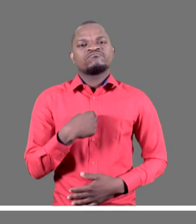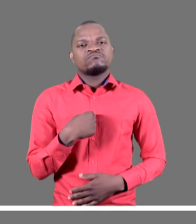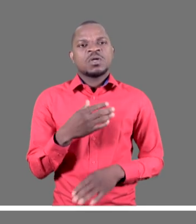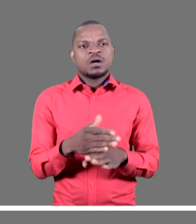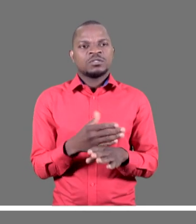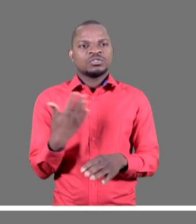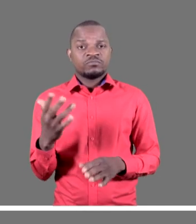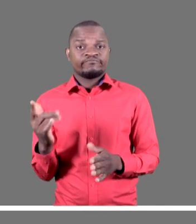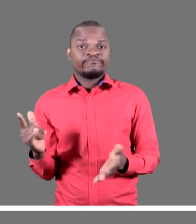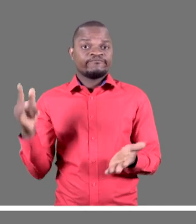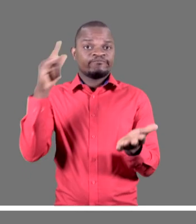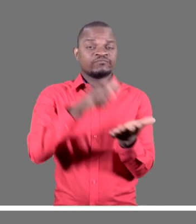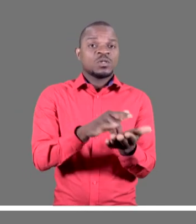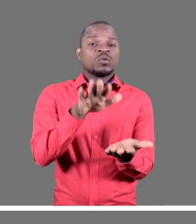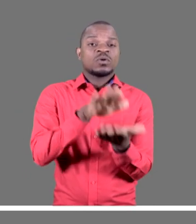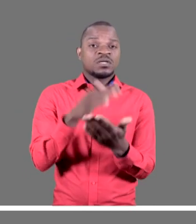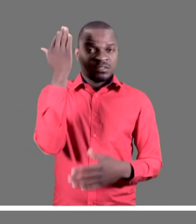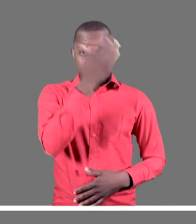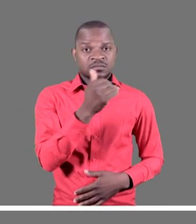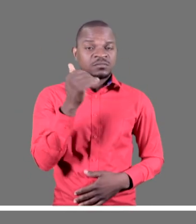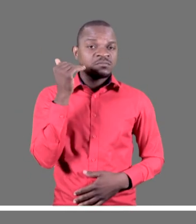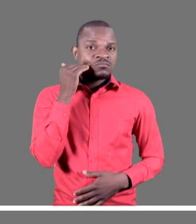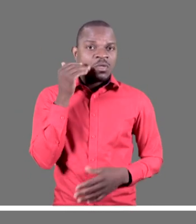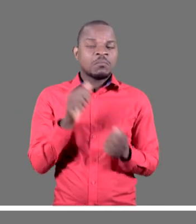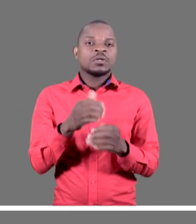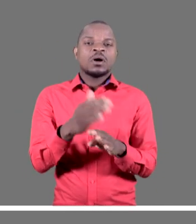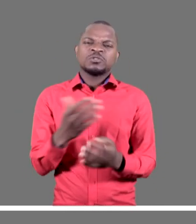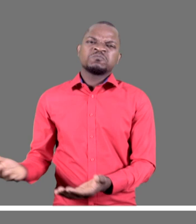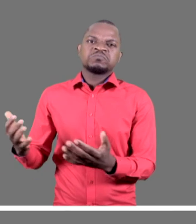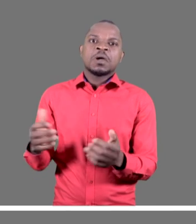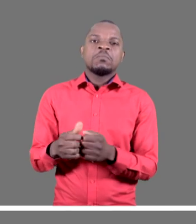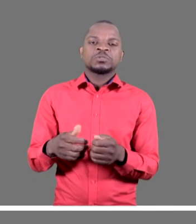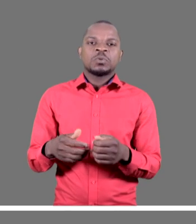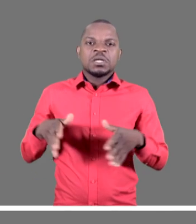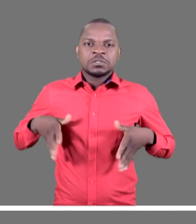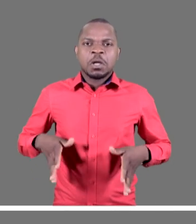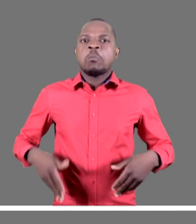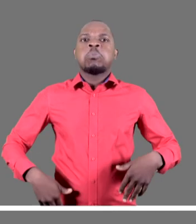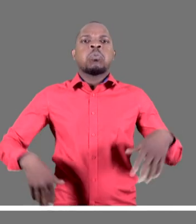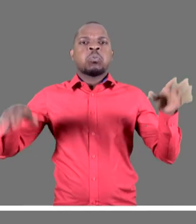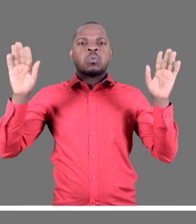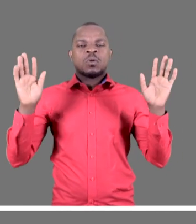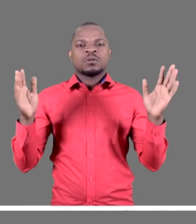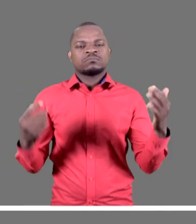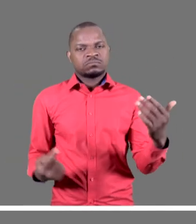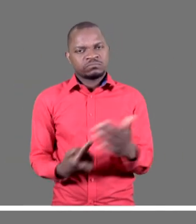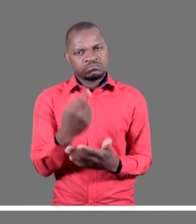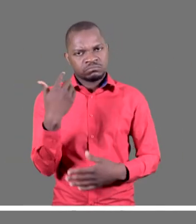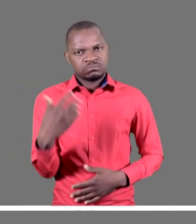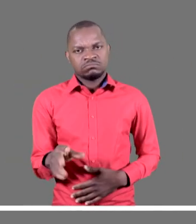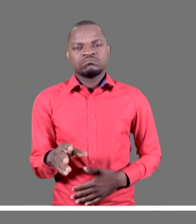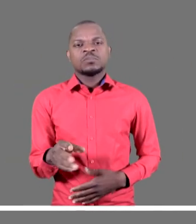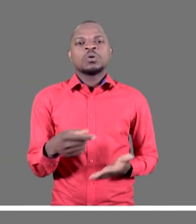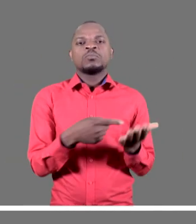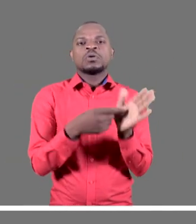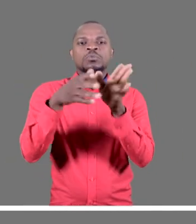Estive em Chimoio, fui carregada, inclusive, eu nem estava preparada. As saias levantaram-se. Tendo